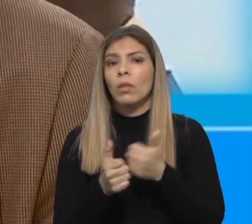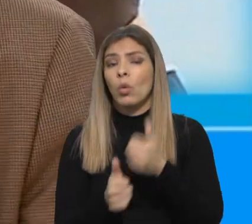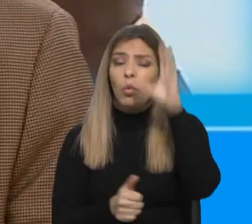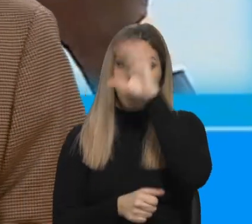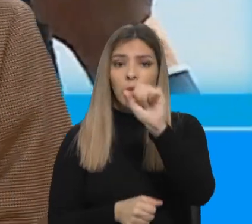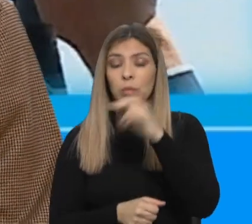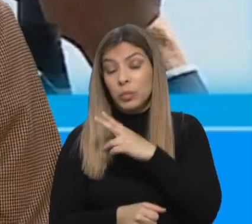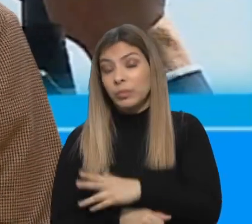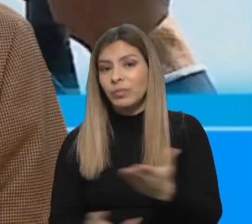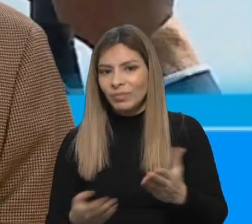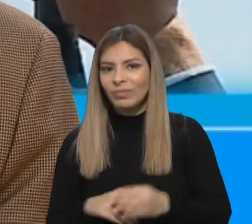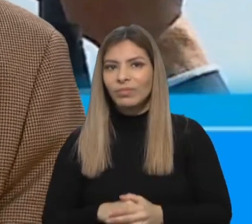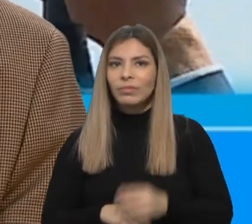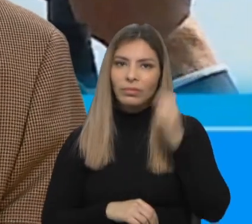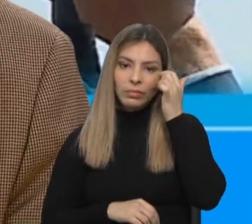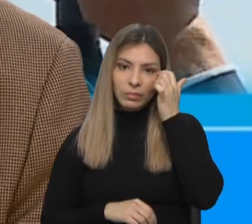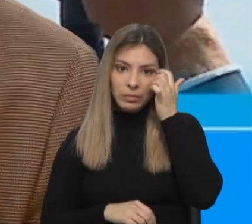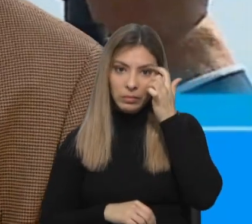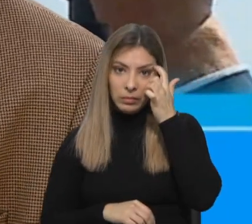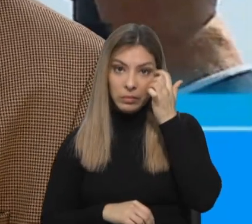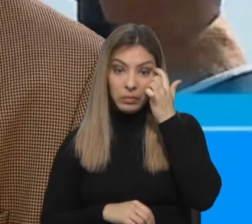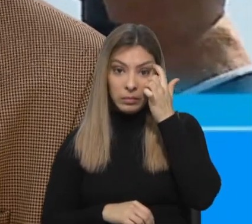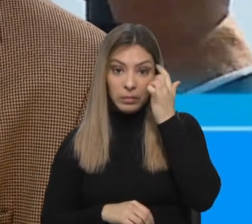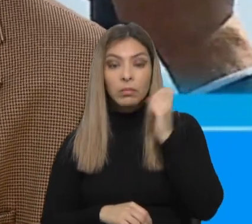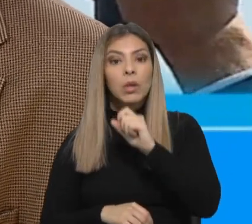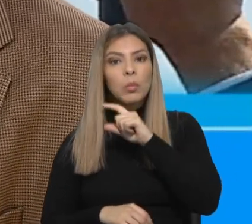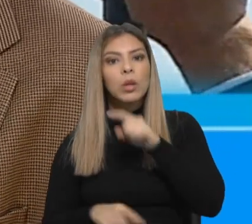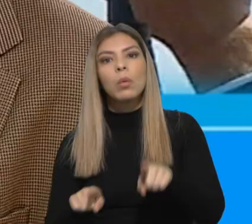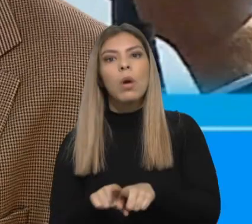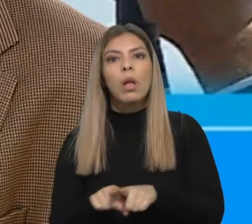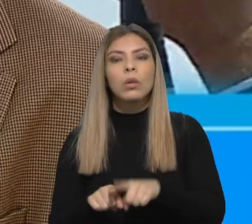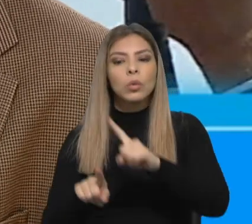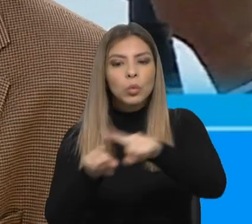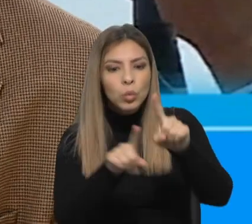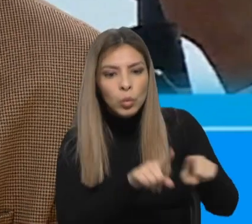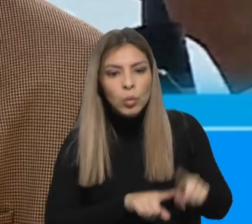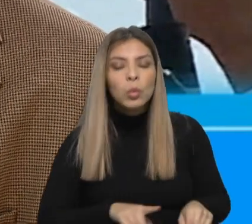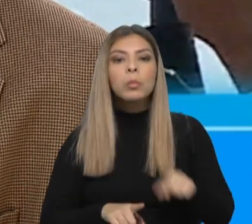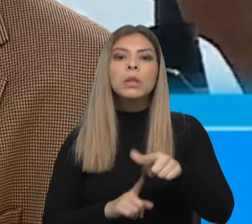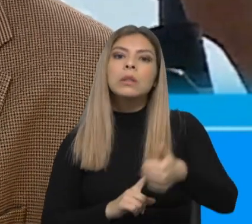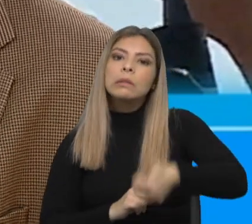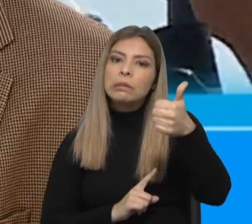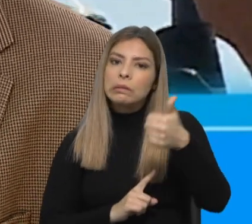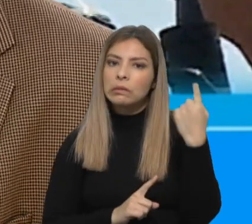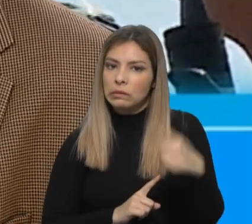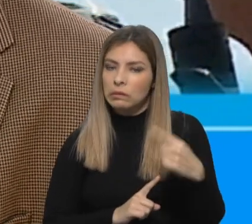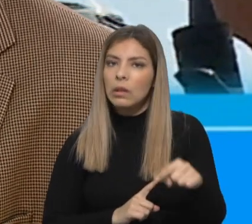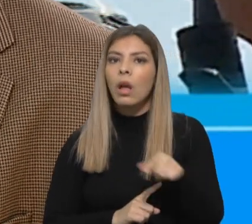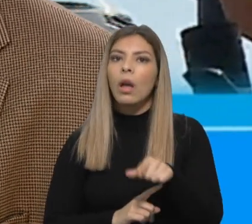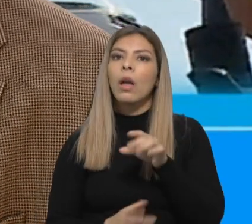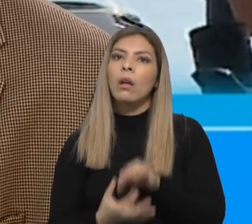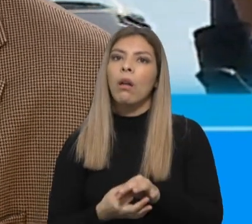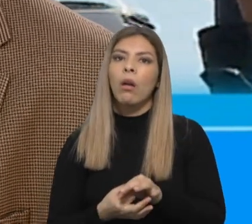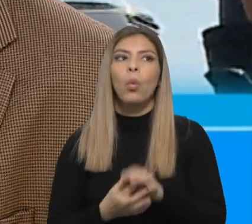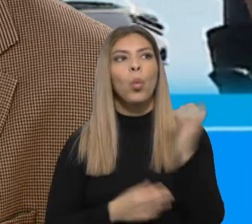E a oposição pode, de facto, ser um papel construtivo, como tem muitas democracias ocidentais. Aqui, o mais importante de frisar é que a nossa cultura